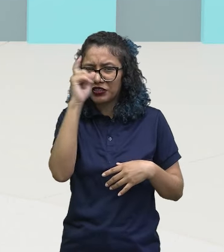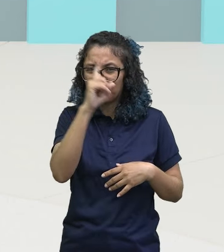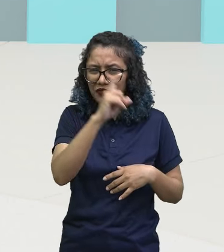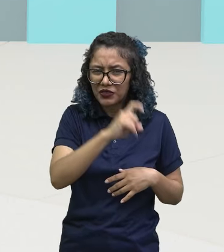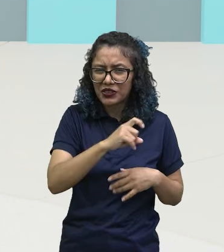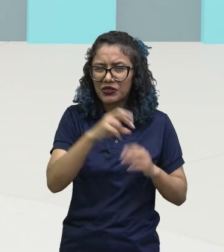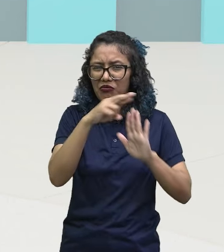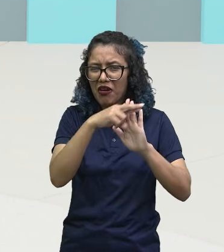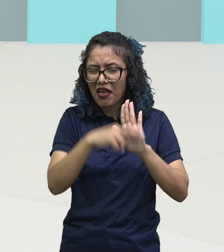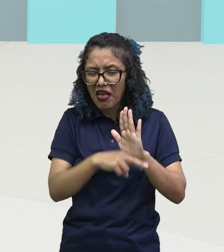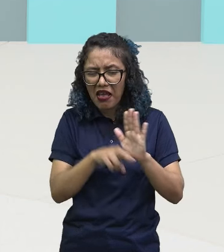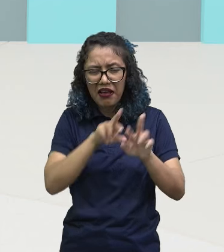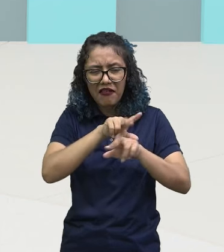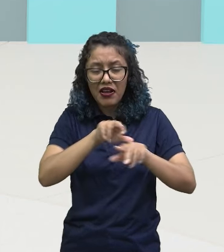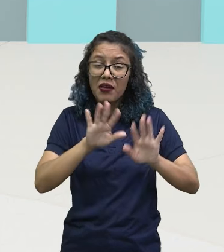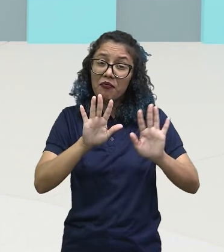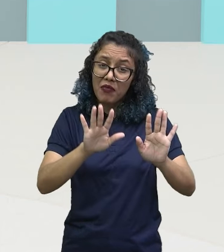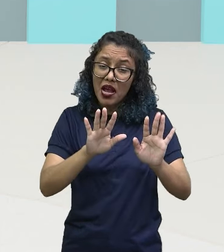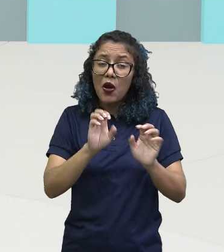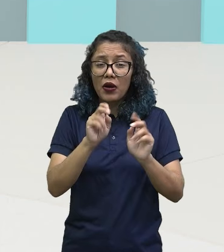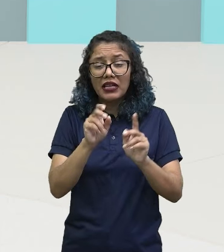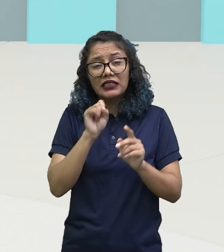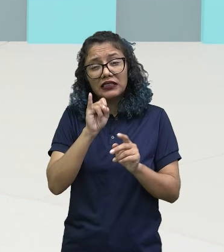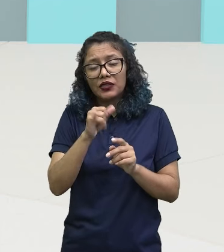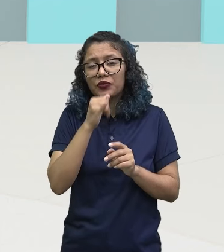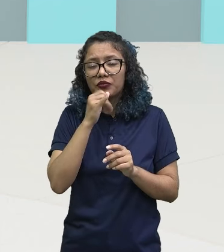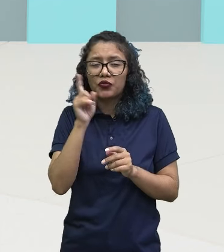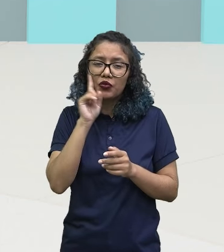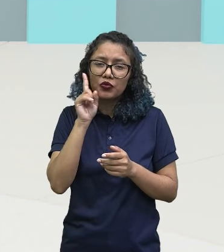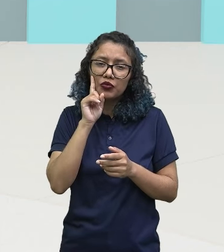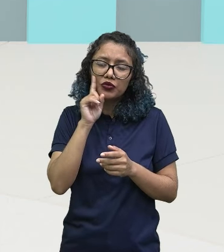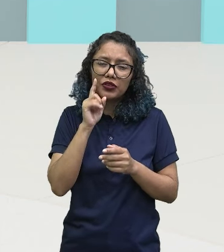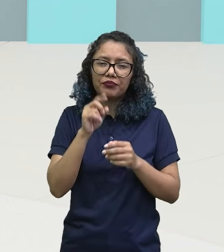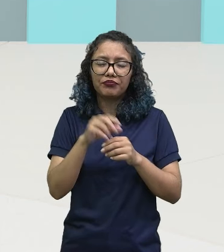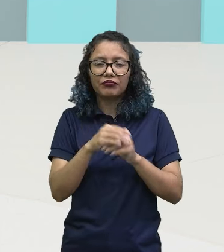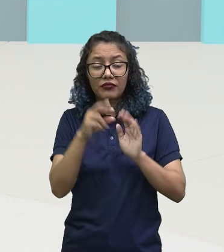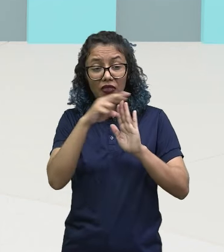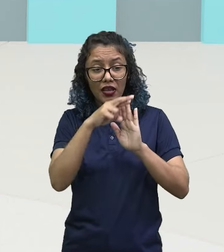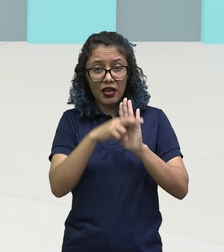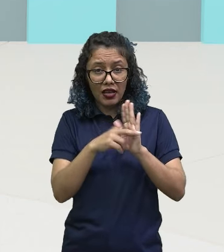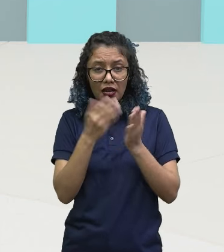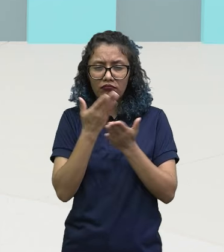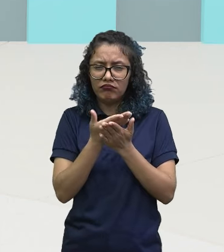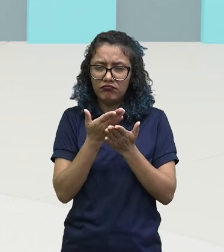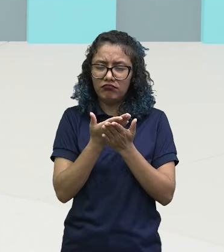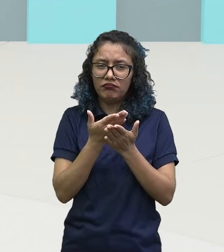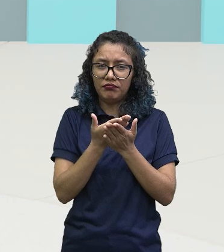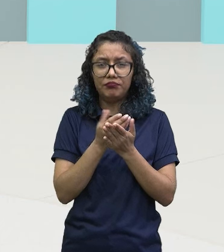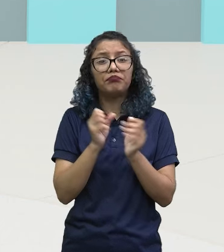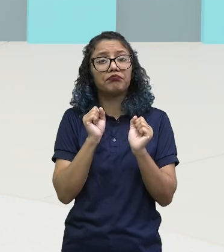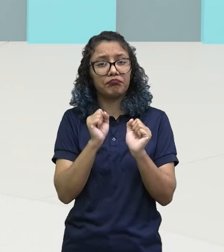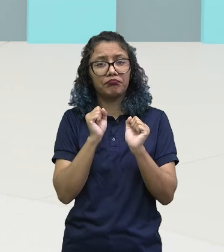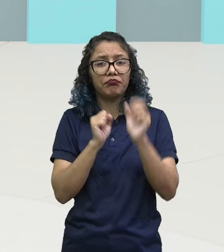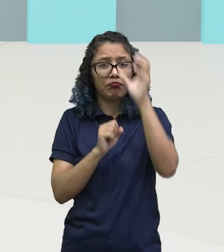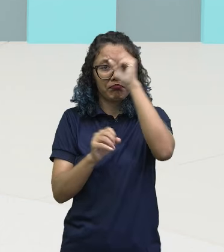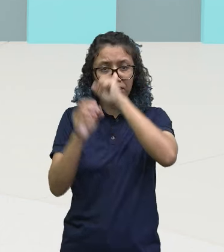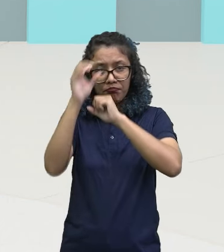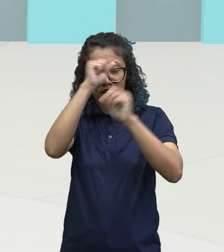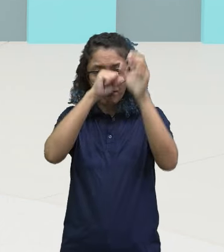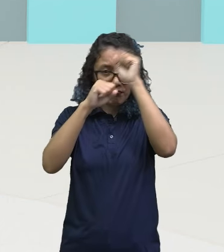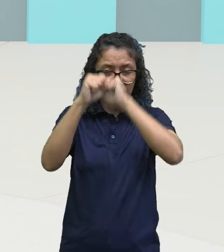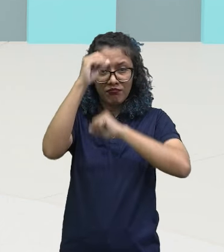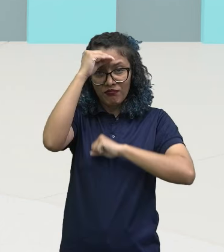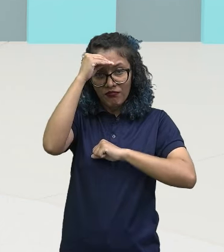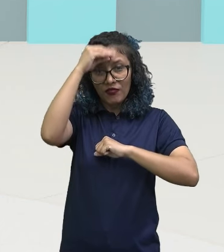estudar, tirar um tempinho ali para todo dia, por exemplo, revisar as regras, automaticamente elas vão se fixando na cabeça de vocês. Por incrível